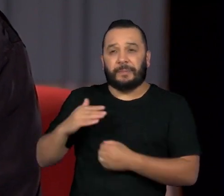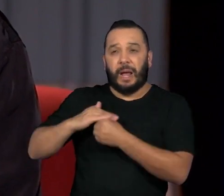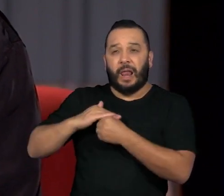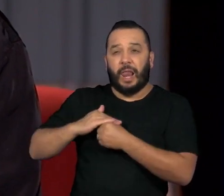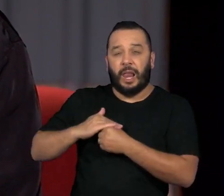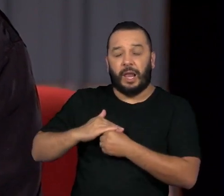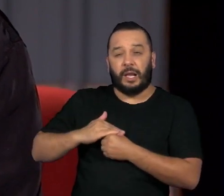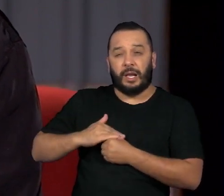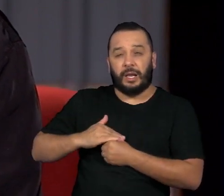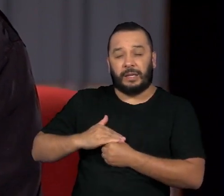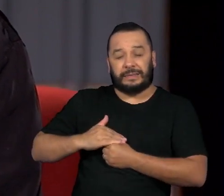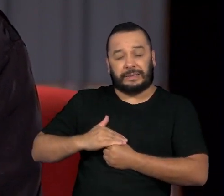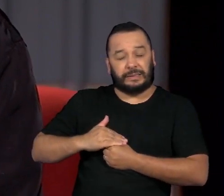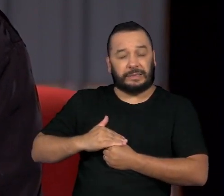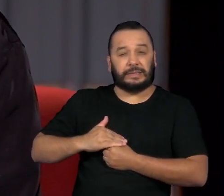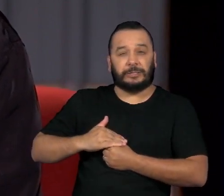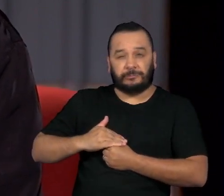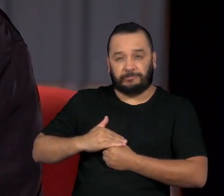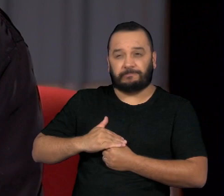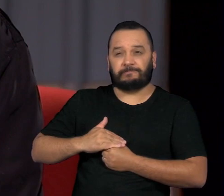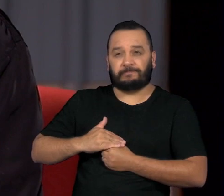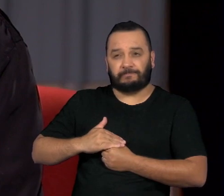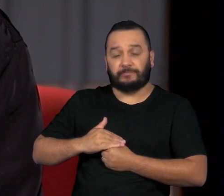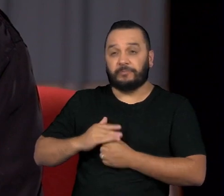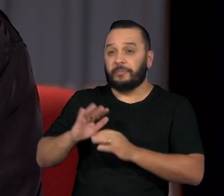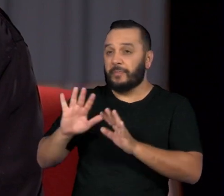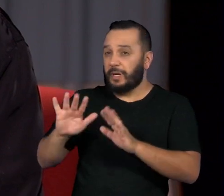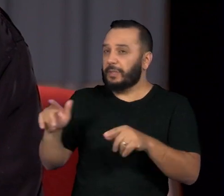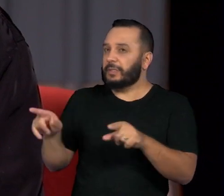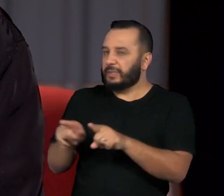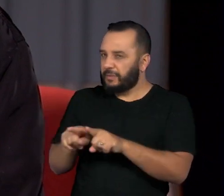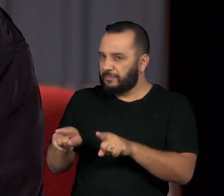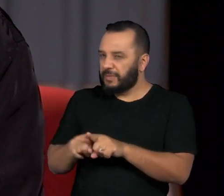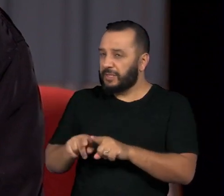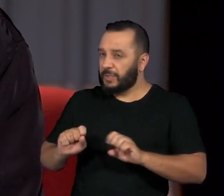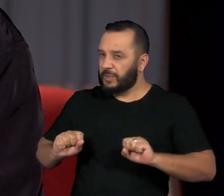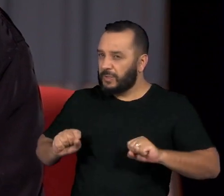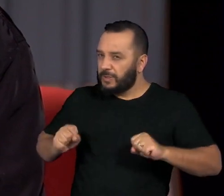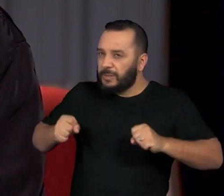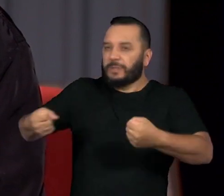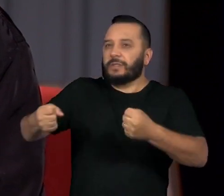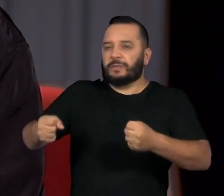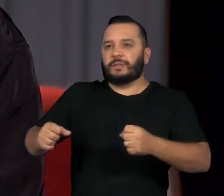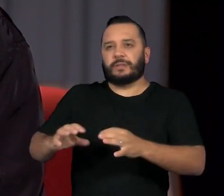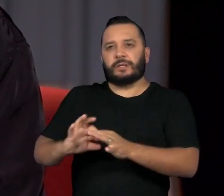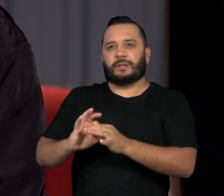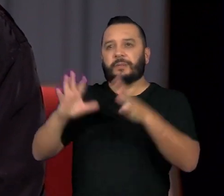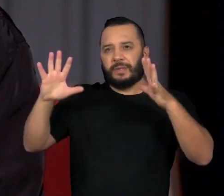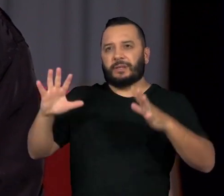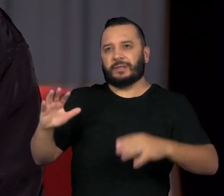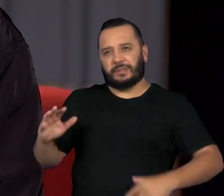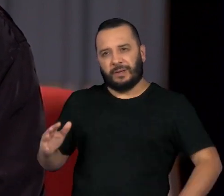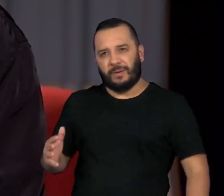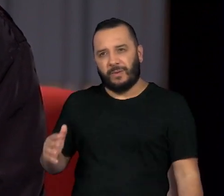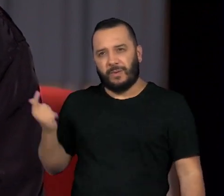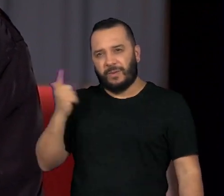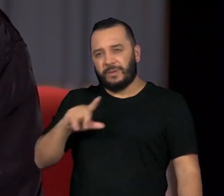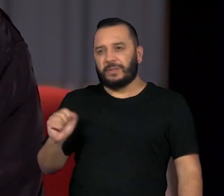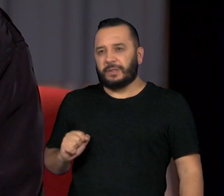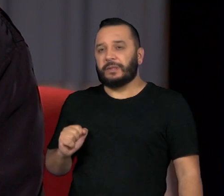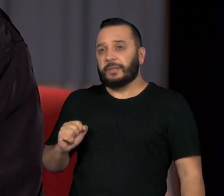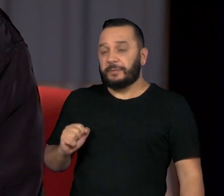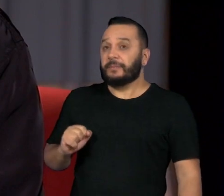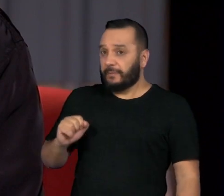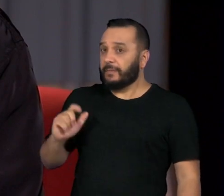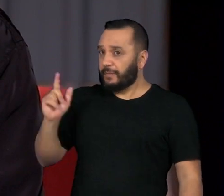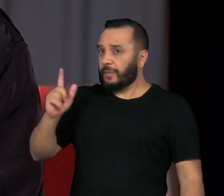sufocante, é também um estímulo para a libertação, sabe? Acho que talvez sejam as